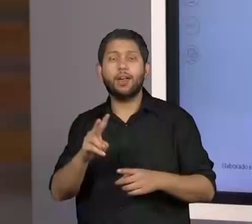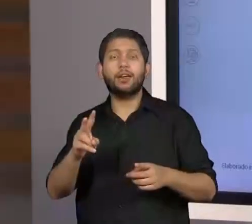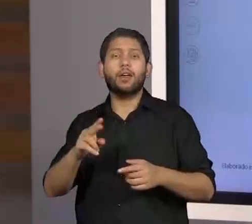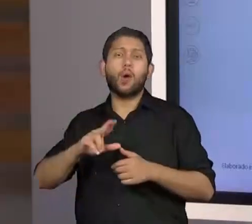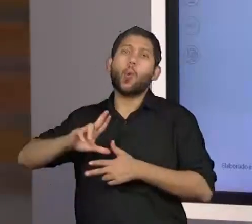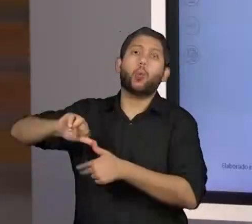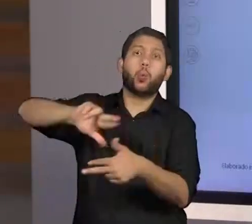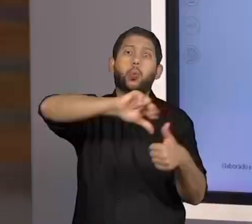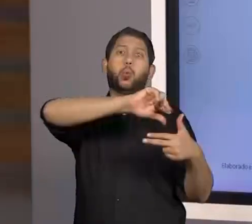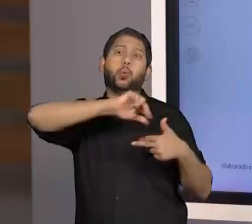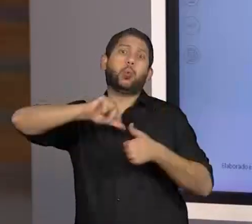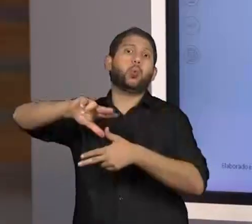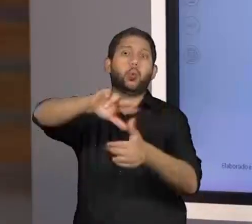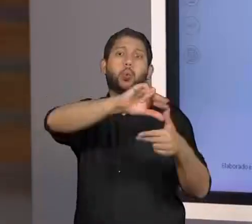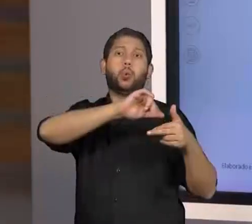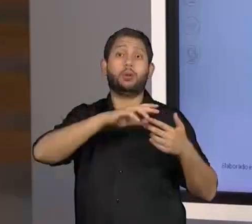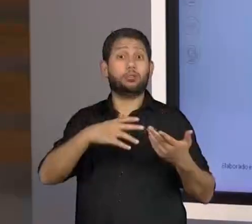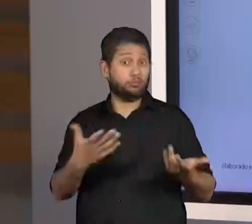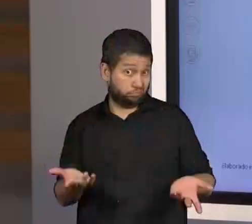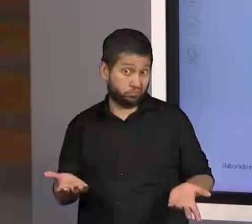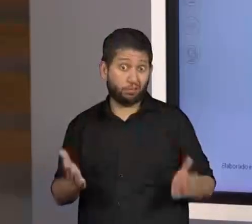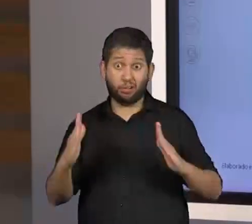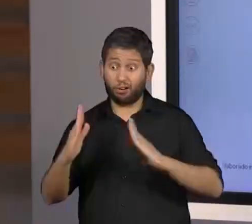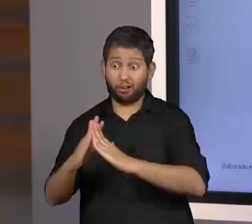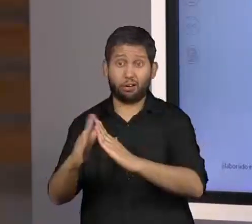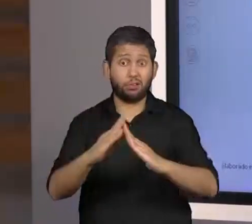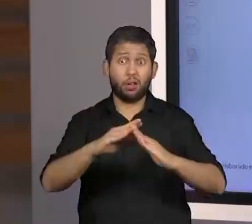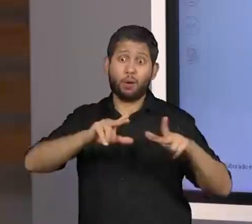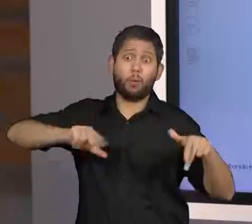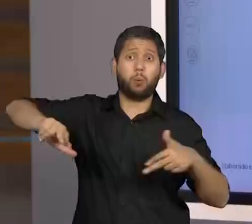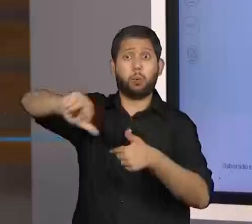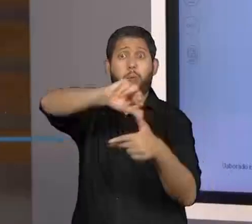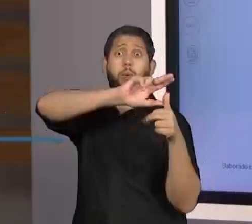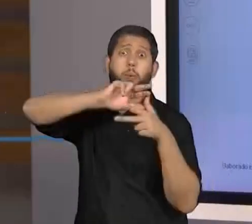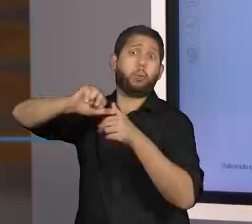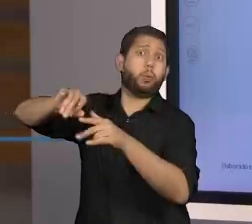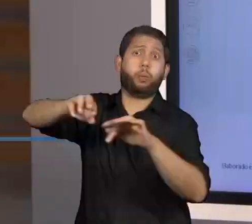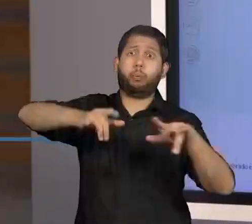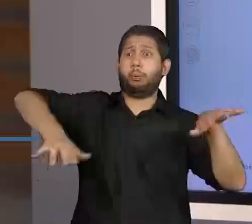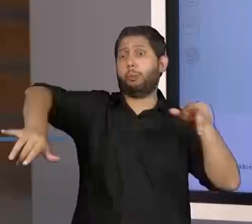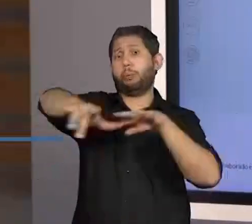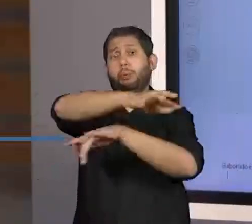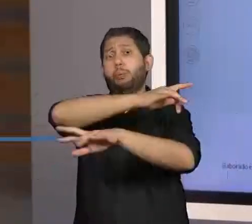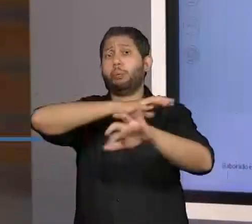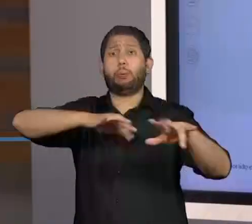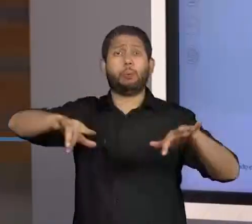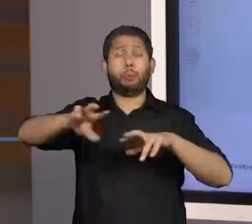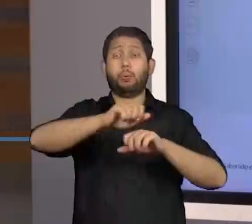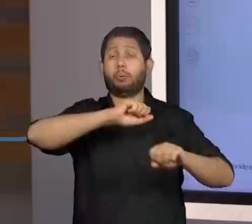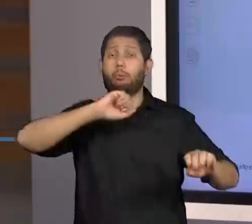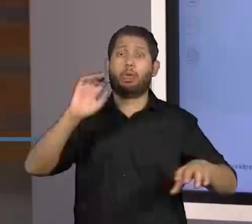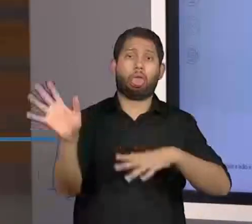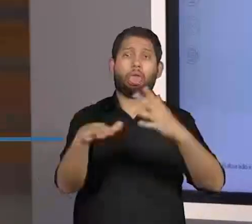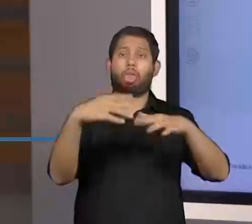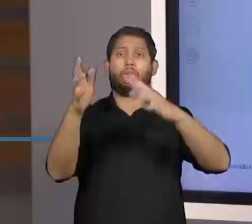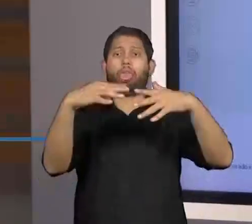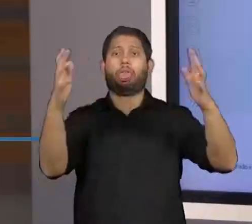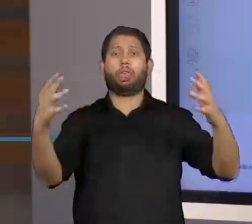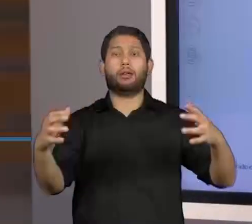vendaval. Acaba fazendo uma alteração na paisagem, certo? Porque a força do vento faz com que as